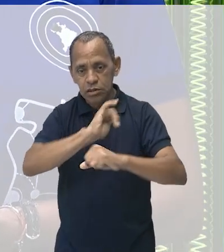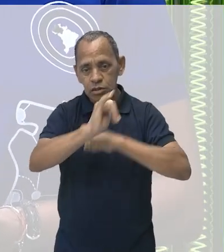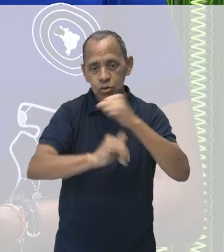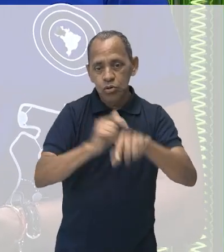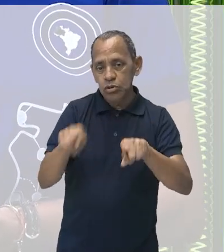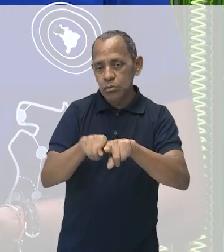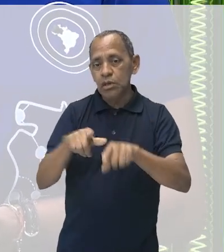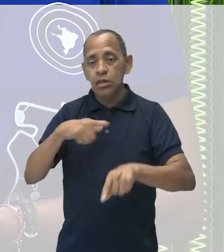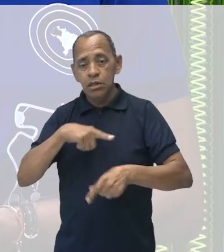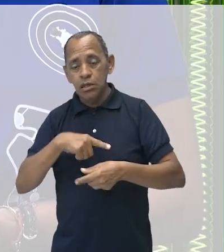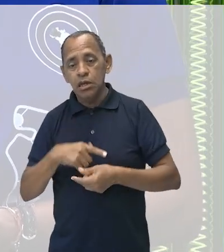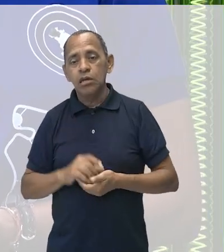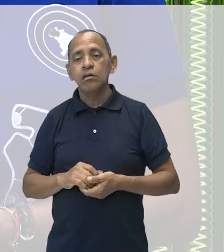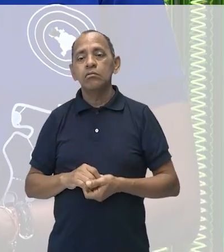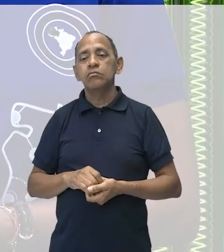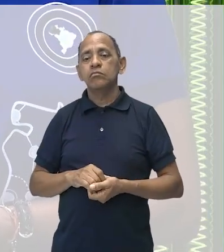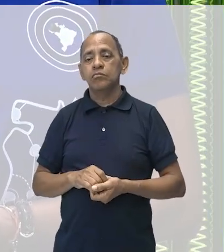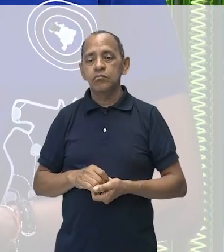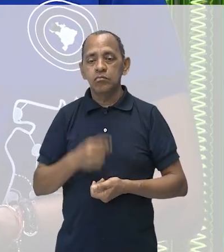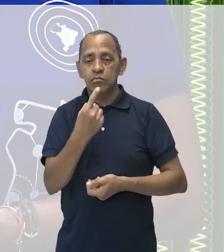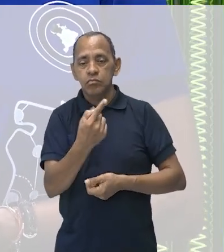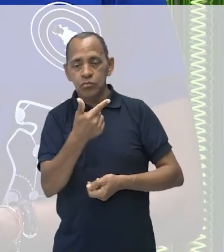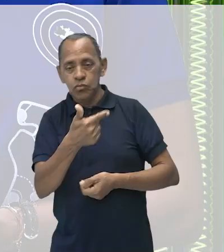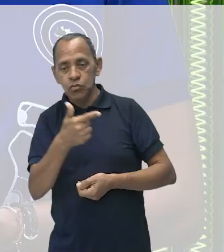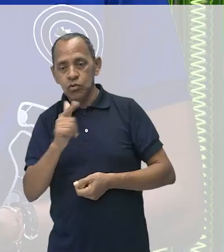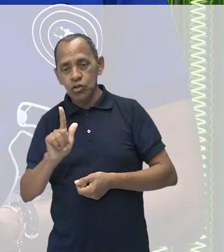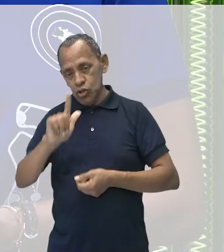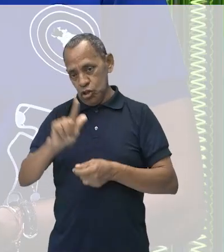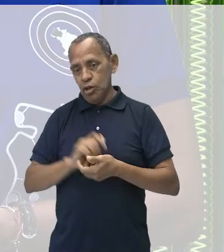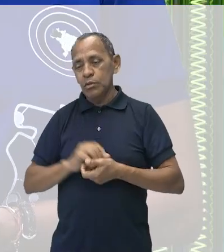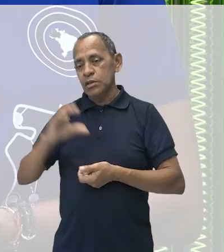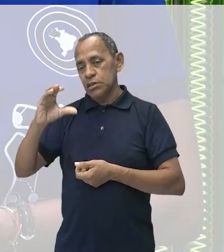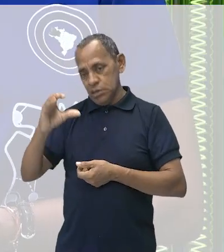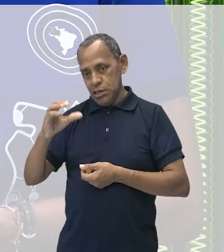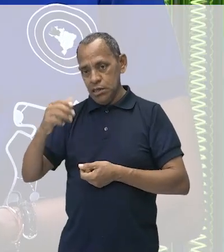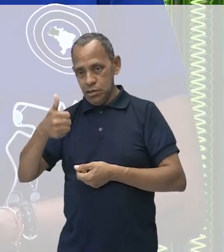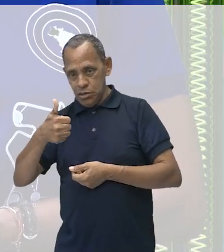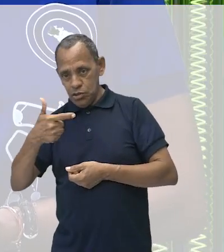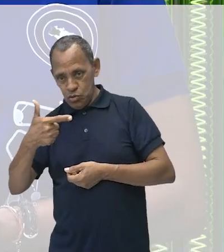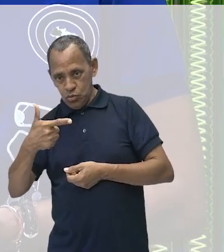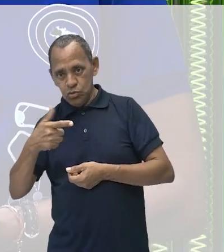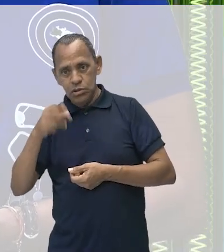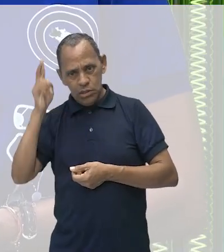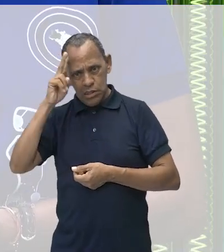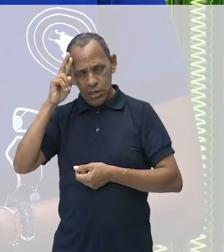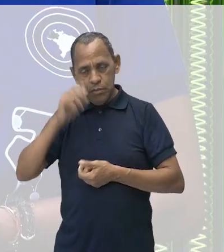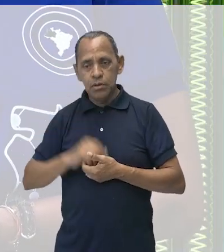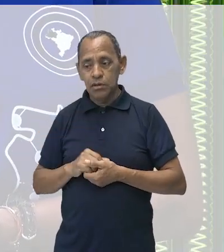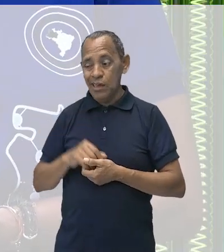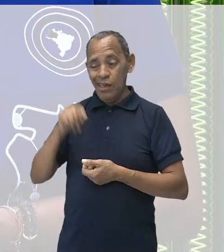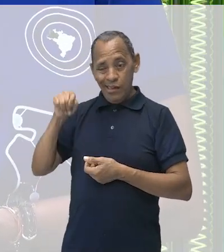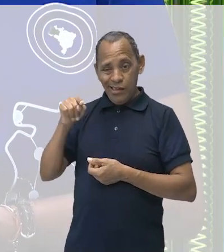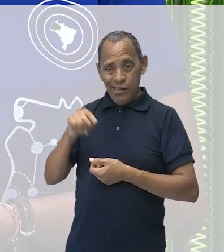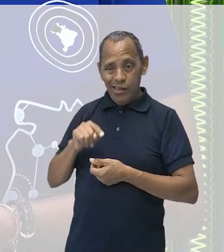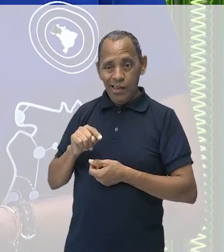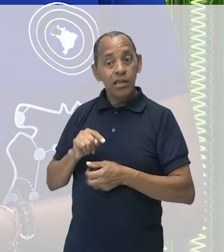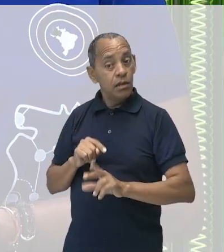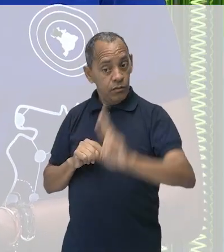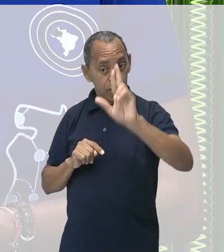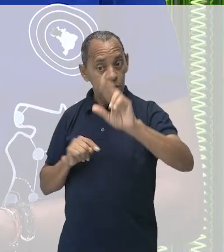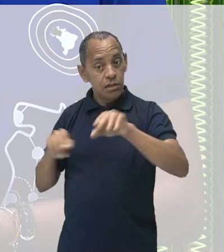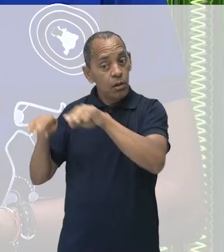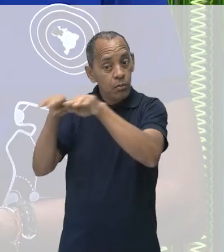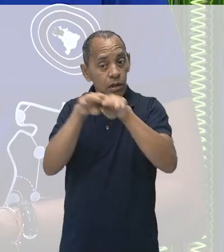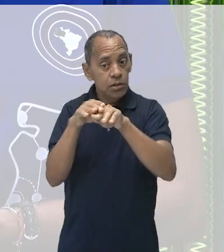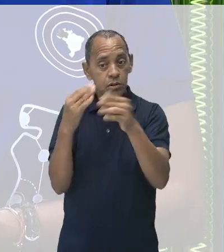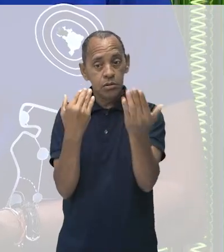que existem em exatamente 12 gramas do carbono 12. Lembrem que o carbono 12 é utilizado como referência, ou seja, um